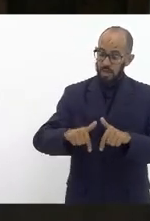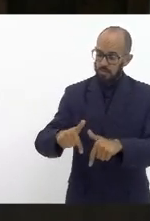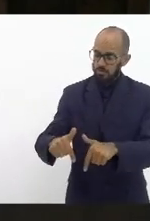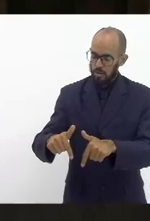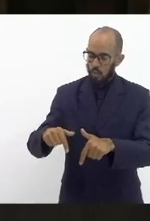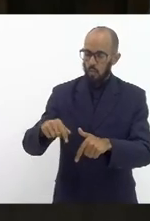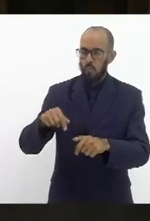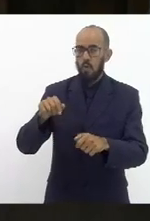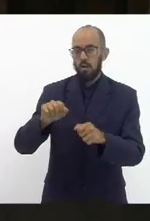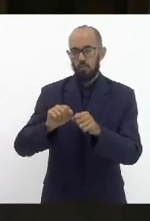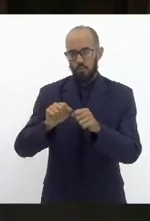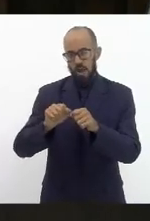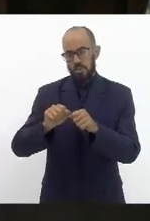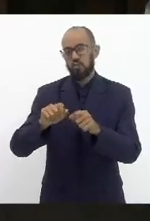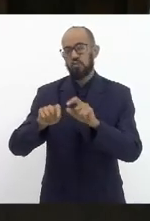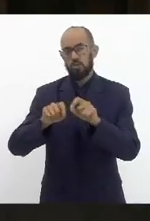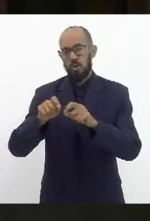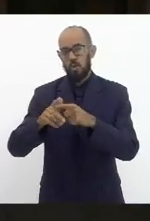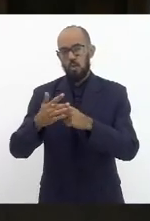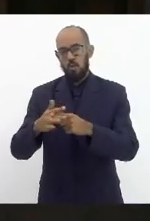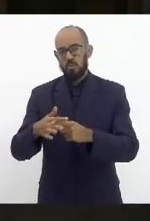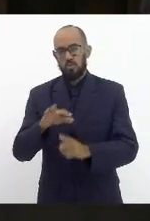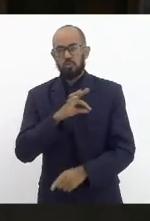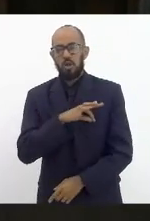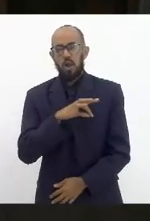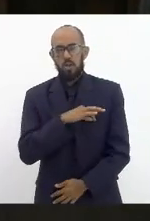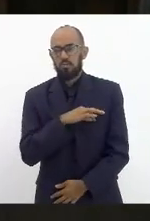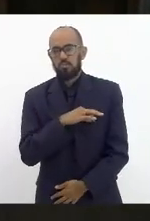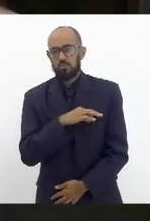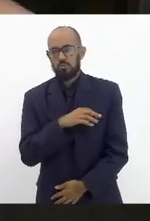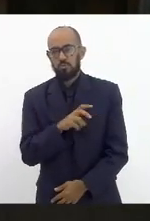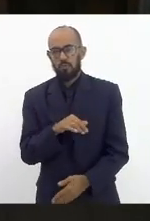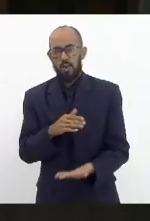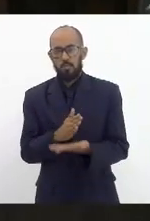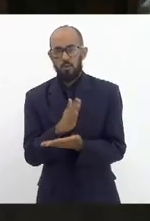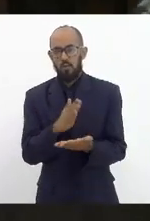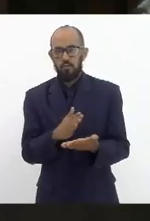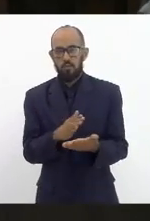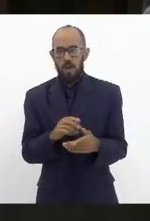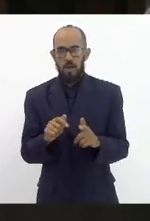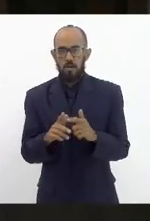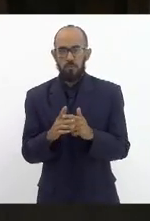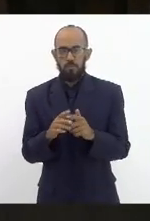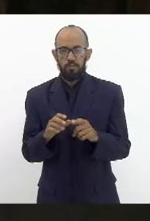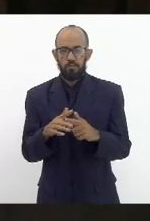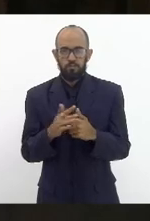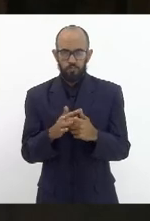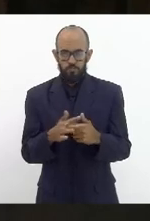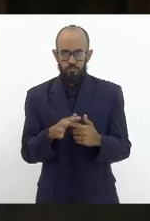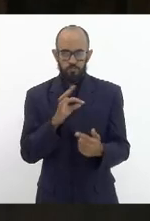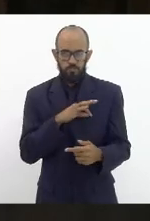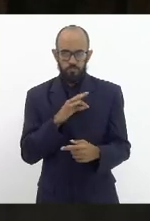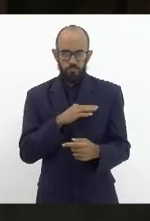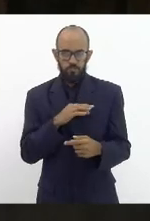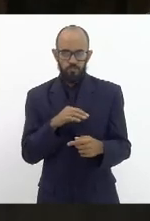é aumenta a folha de pagamento. Nós vamos aprovar o reajuste dos quadros aqui terça-feira, mas vamos